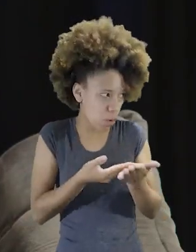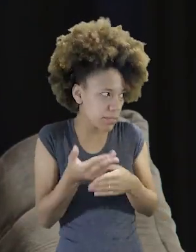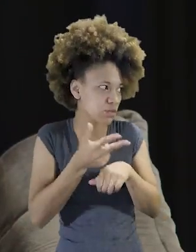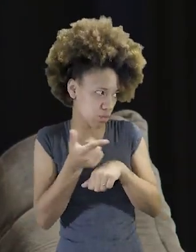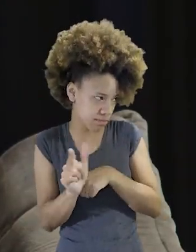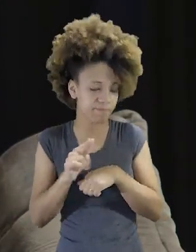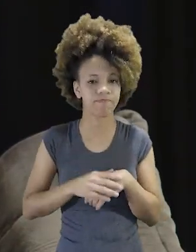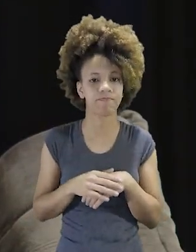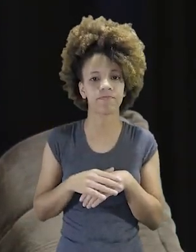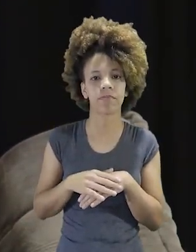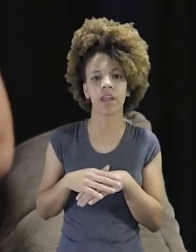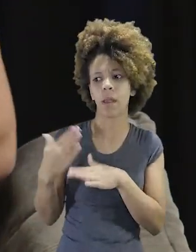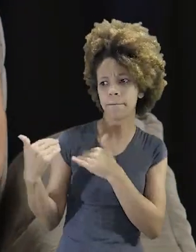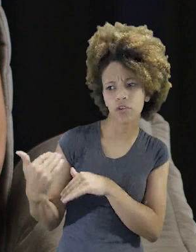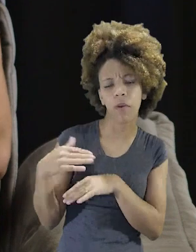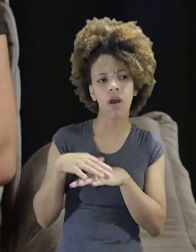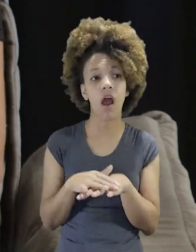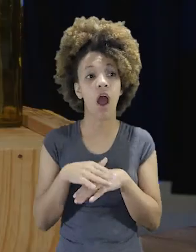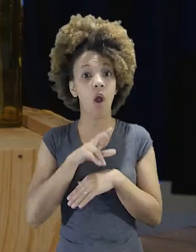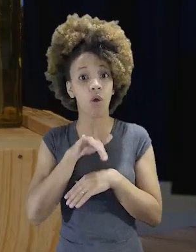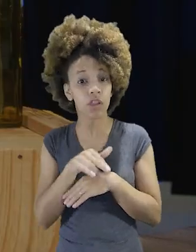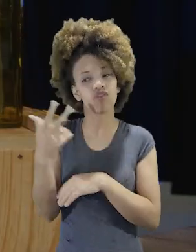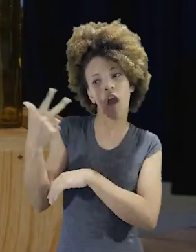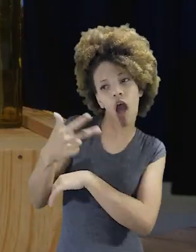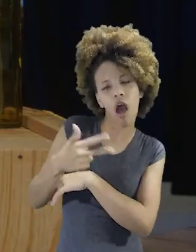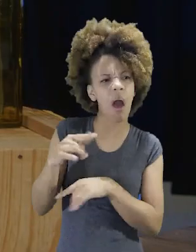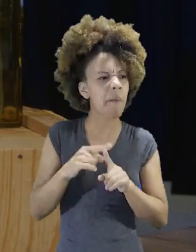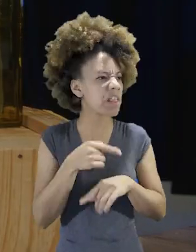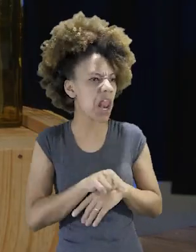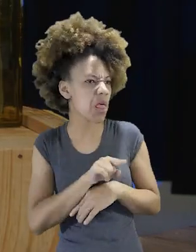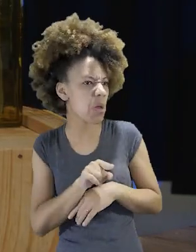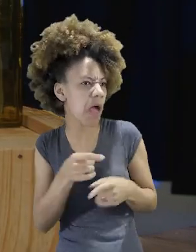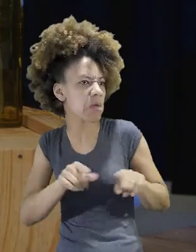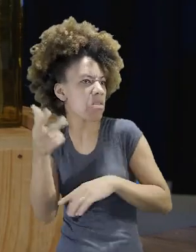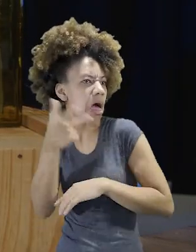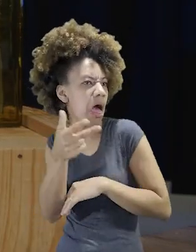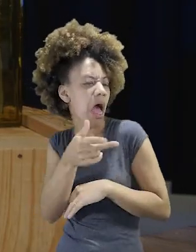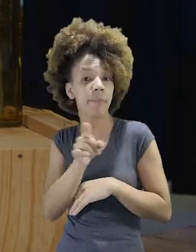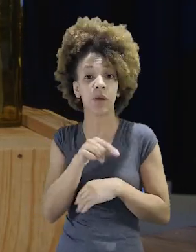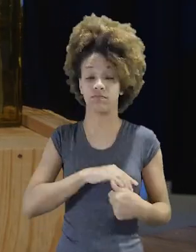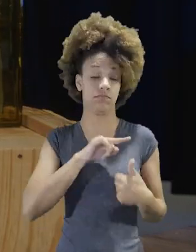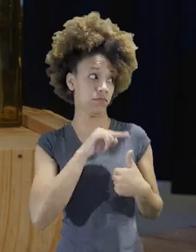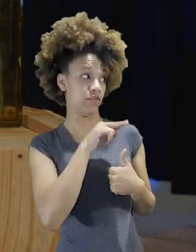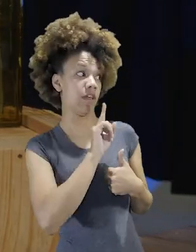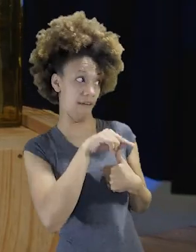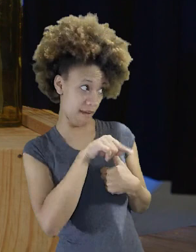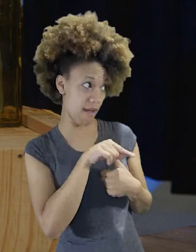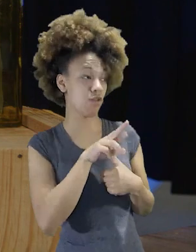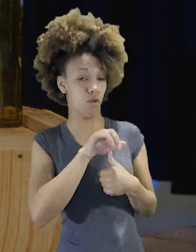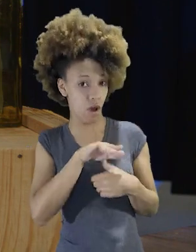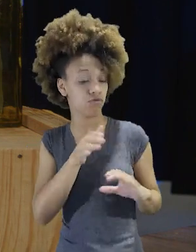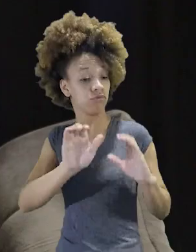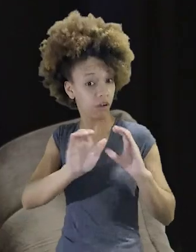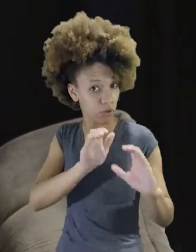o que eu falei no começo do outro vídeo Muita gente me chamou quando eu falei assim cara do Rap o cara não você é